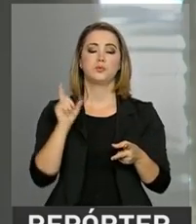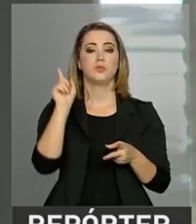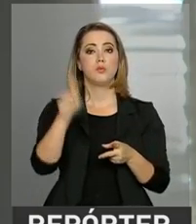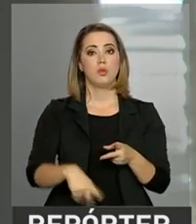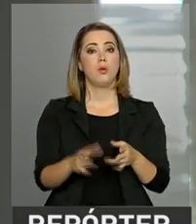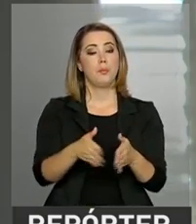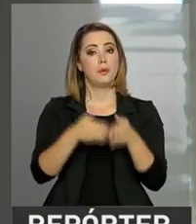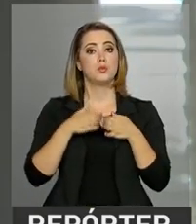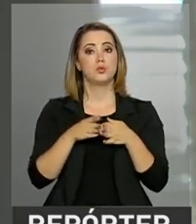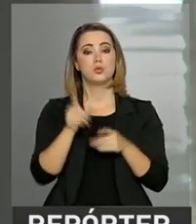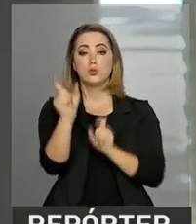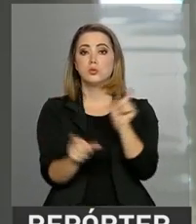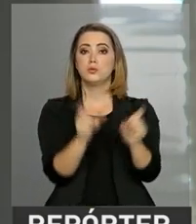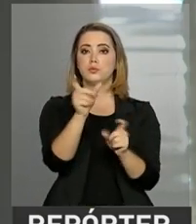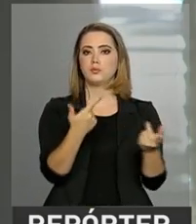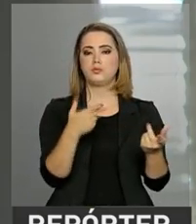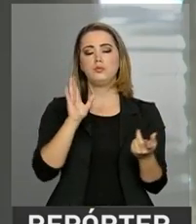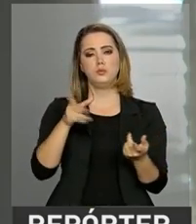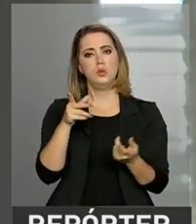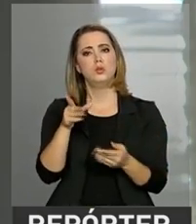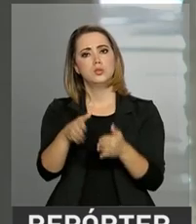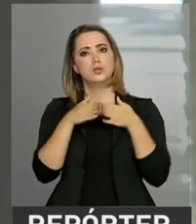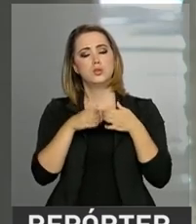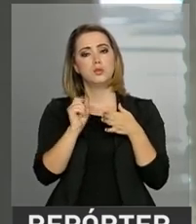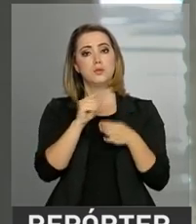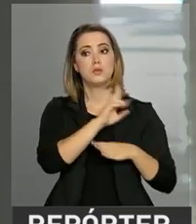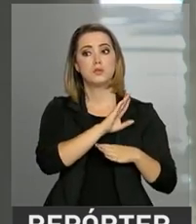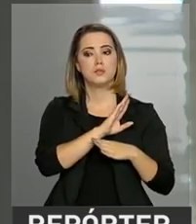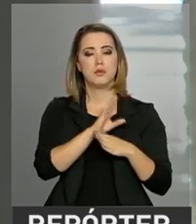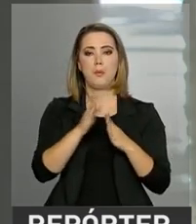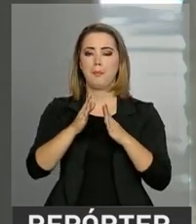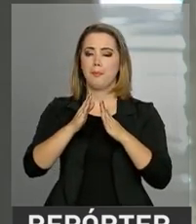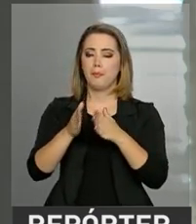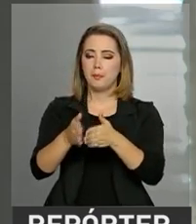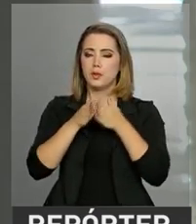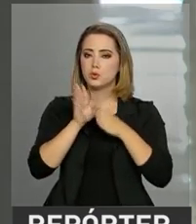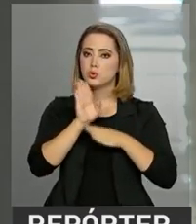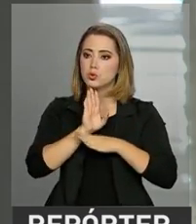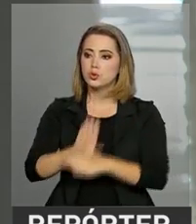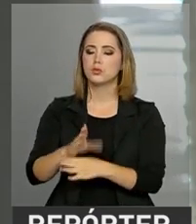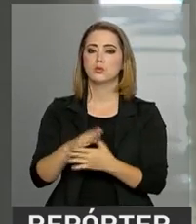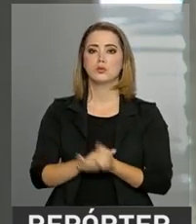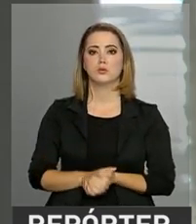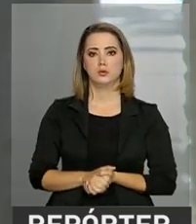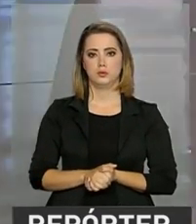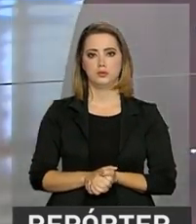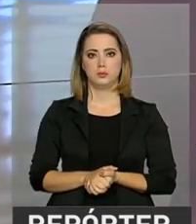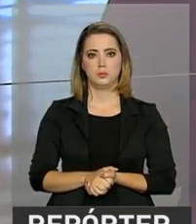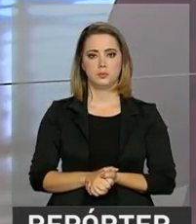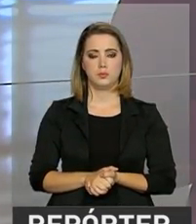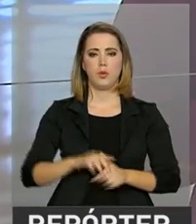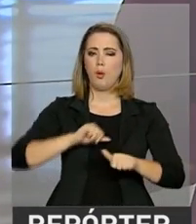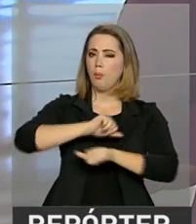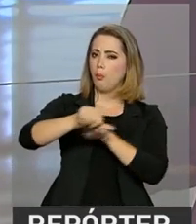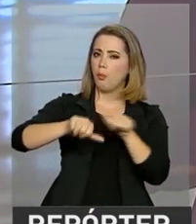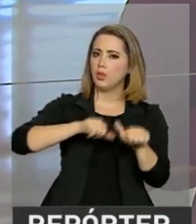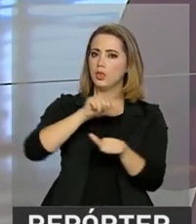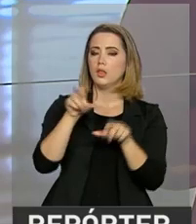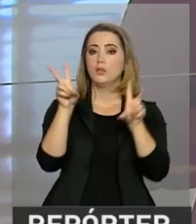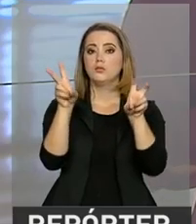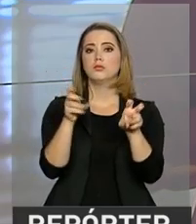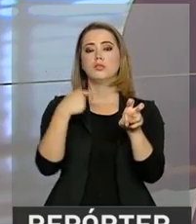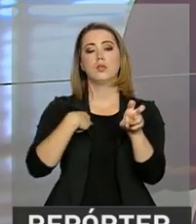feitos por governadores de auxílio por conta da crise penitenciária roberto agora luana mudando de assunto as